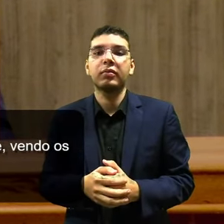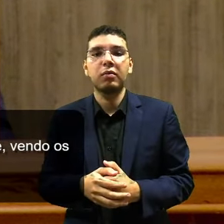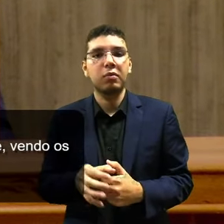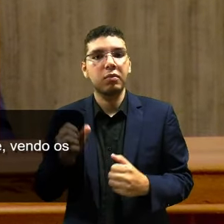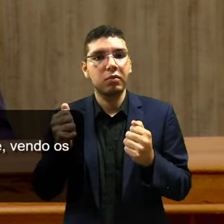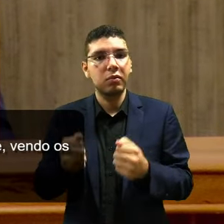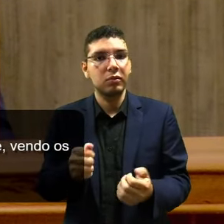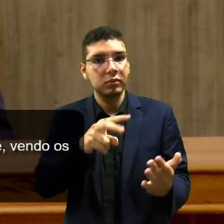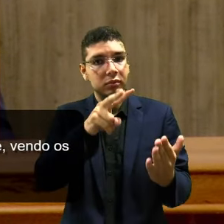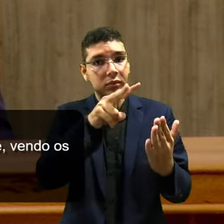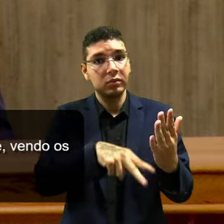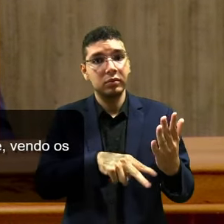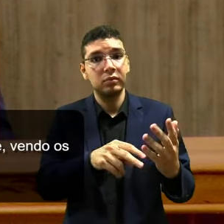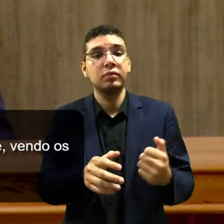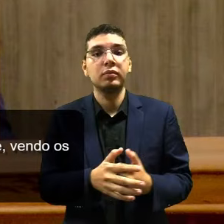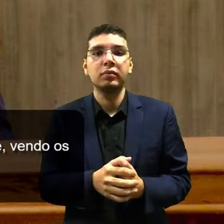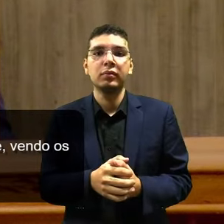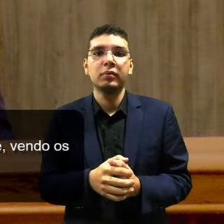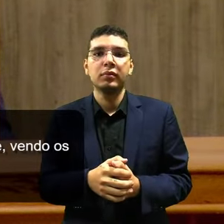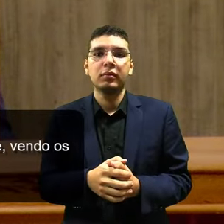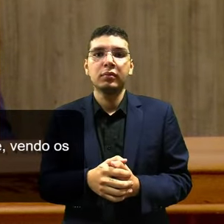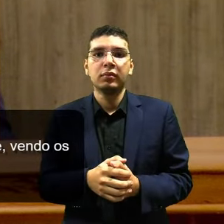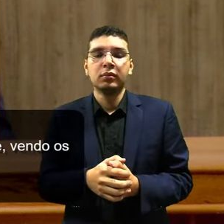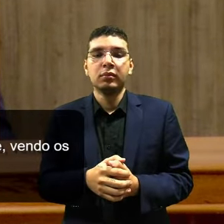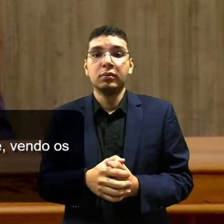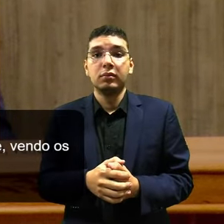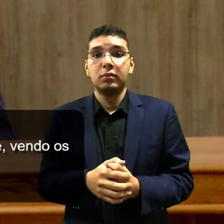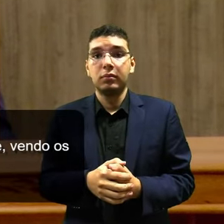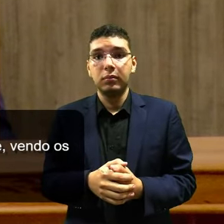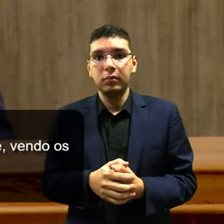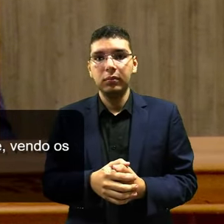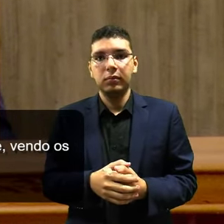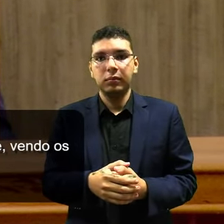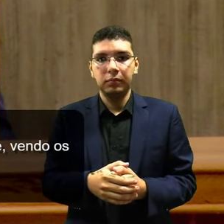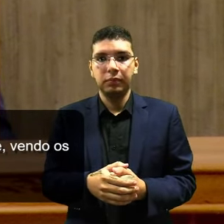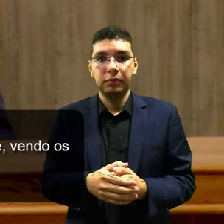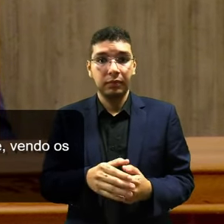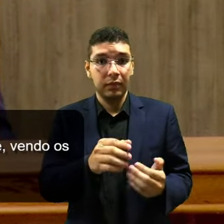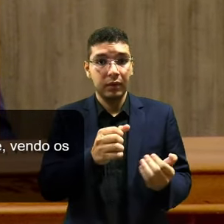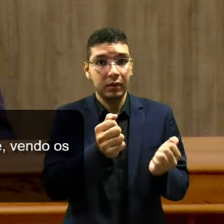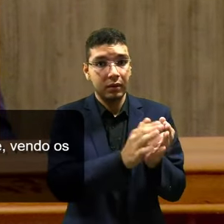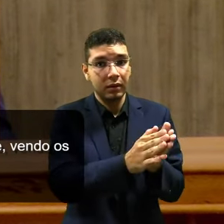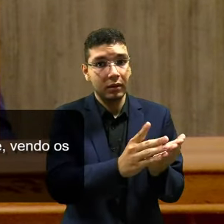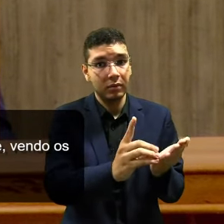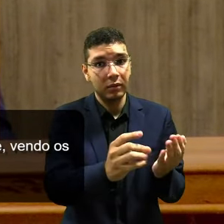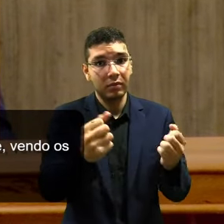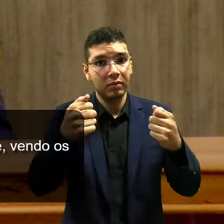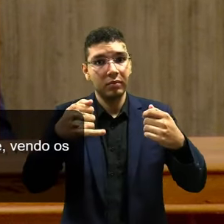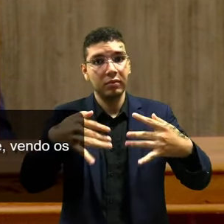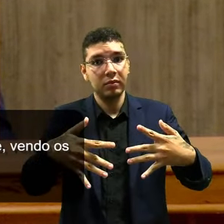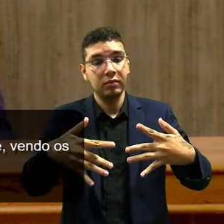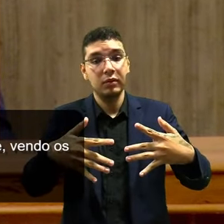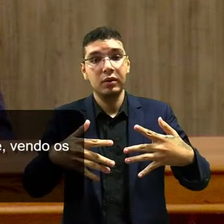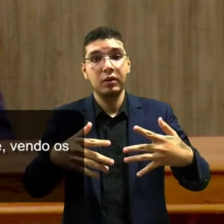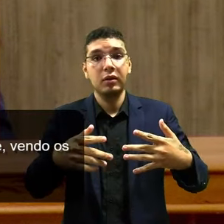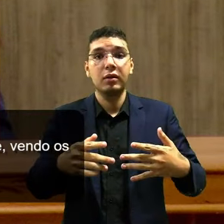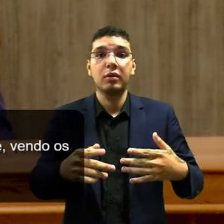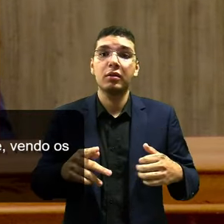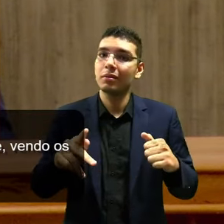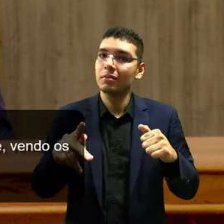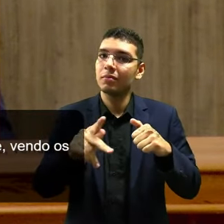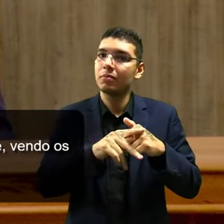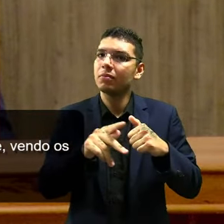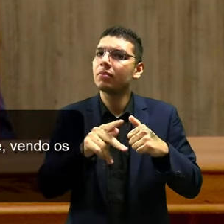e Creu até o próprio Simão ó primeiro você vai marcar isso aí e Creu vamos lá vai lá e sendo